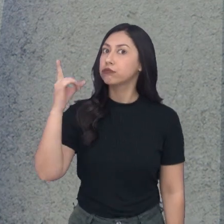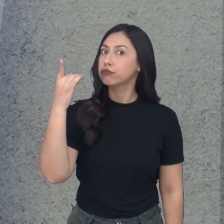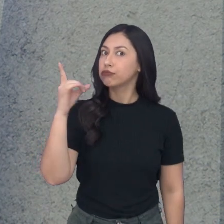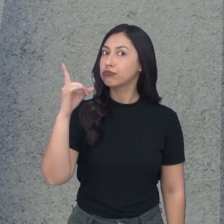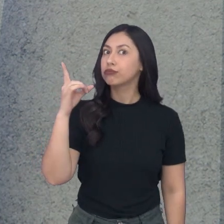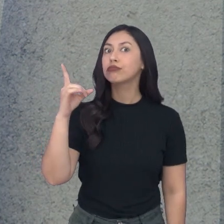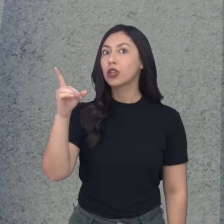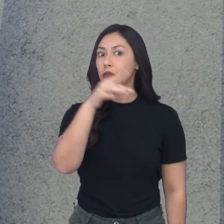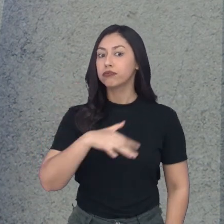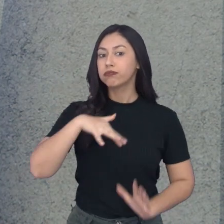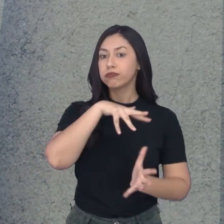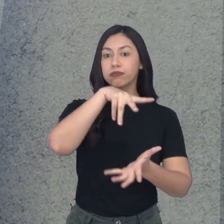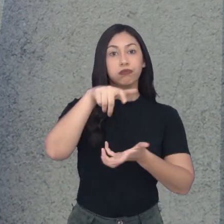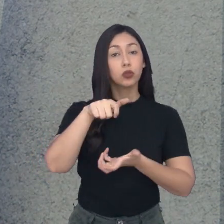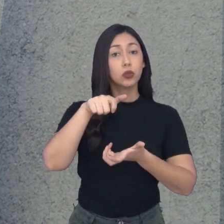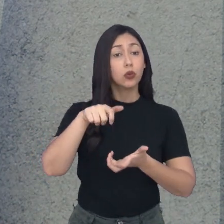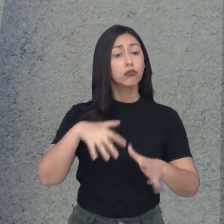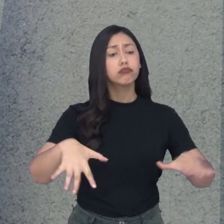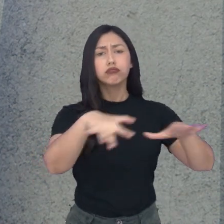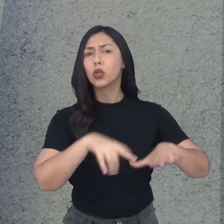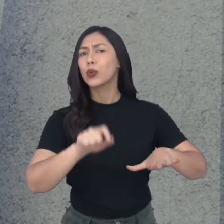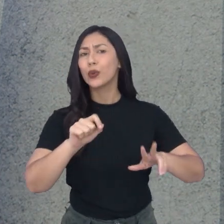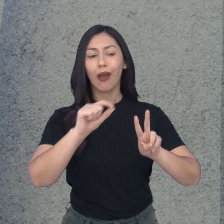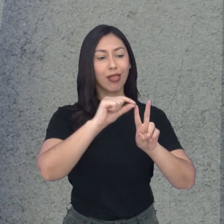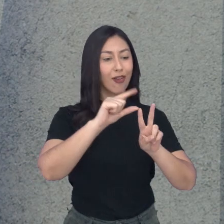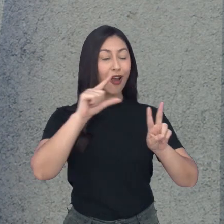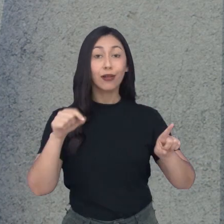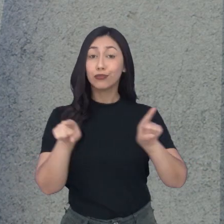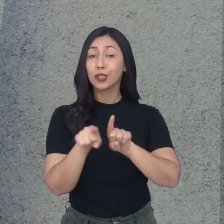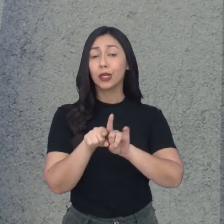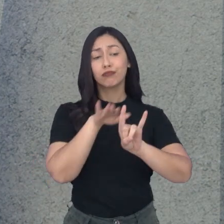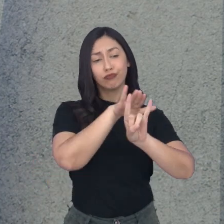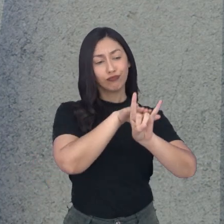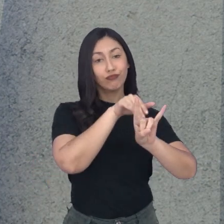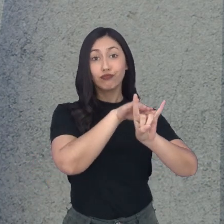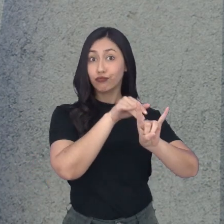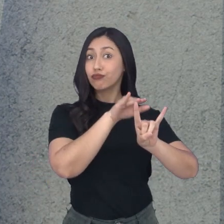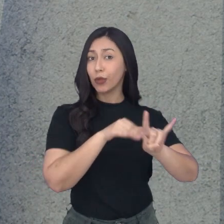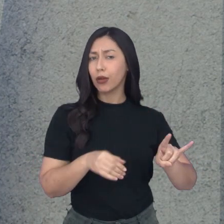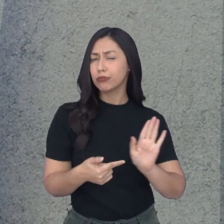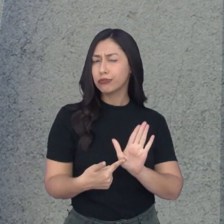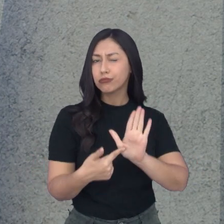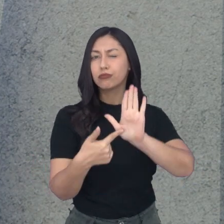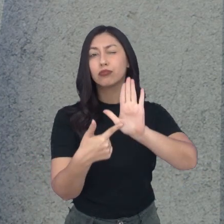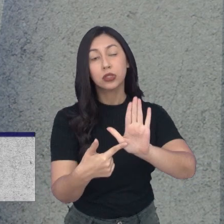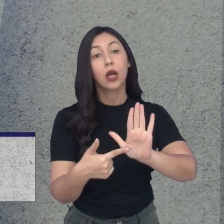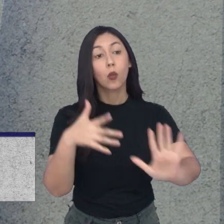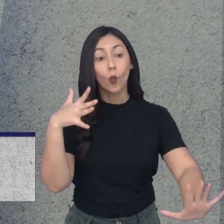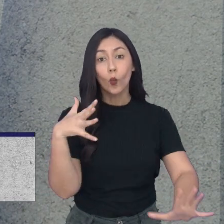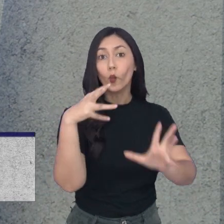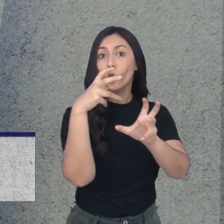produtos em todo o mundo. Eu estou falando do mercado vegano e vegetariano. Só para vocês terem uma ideia, o número